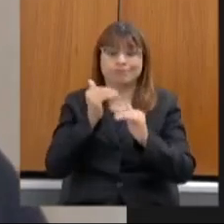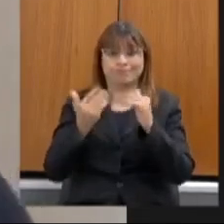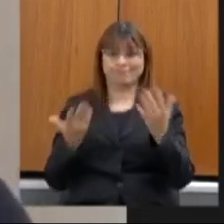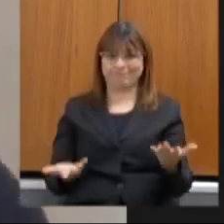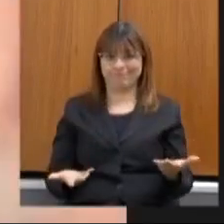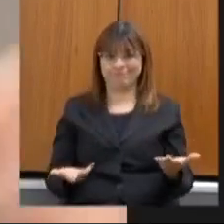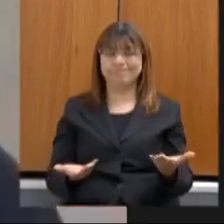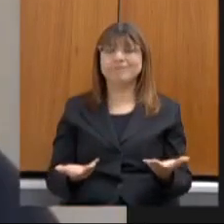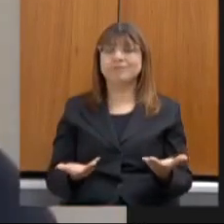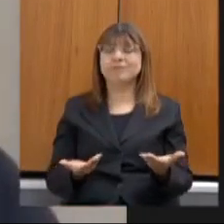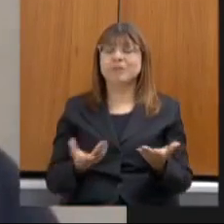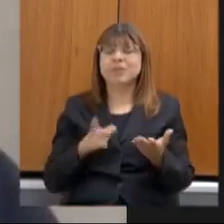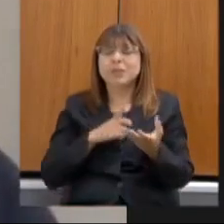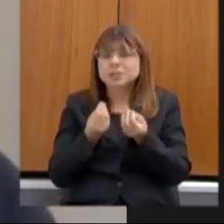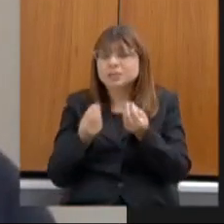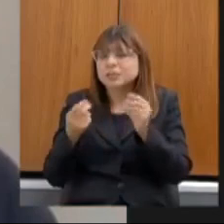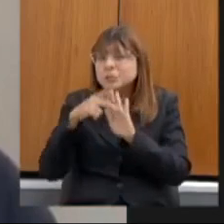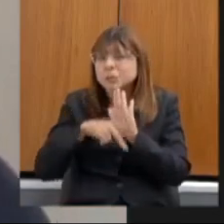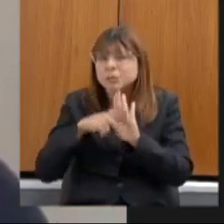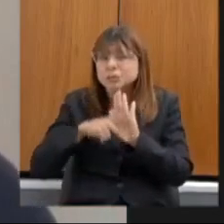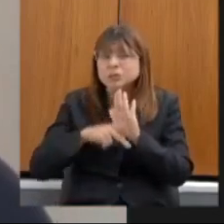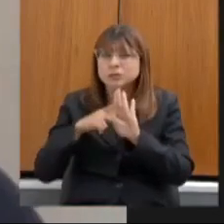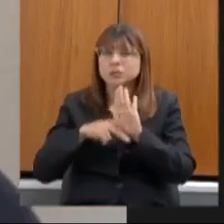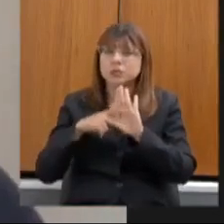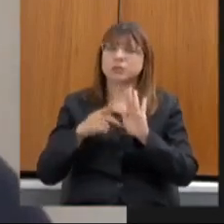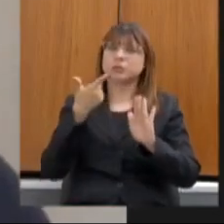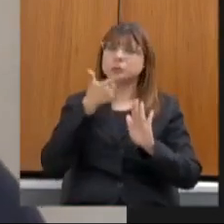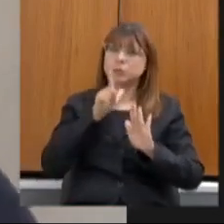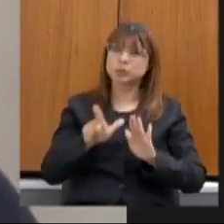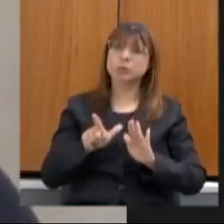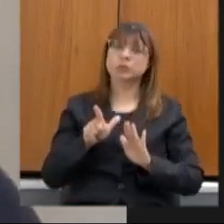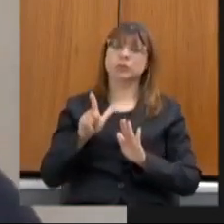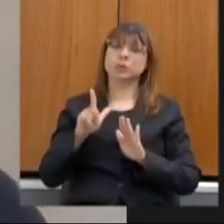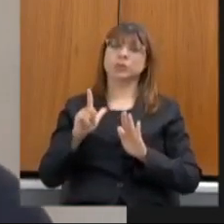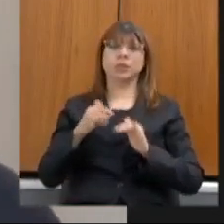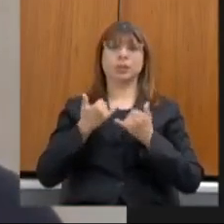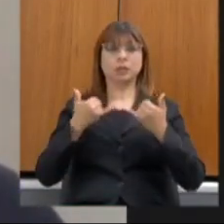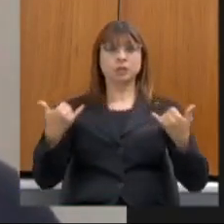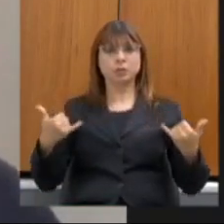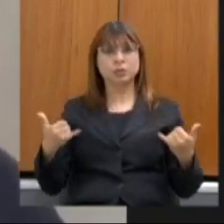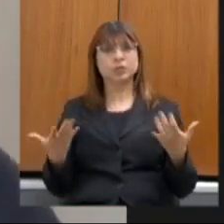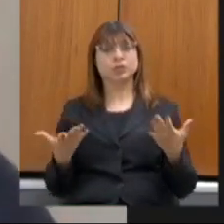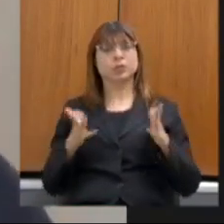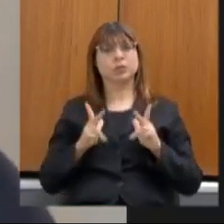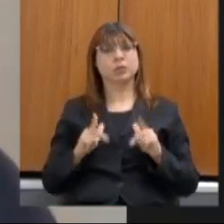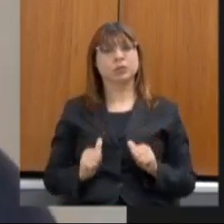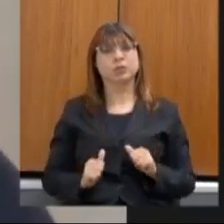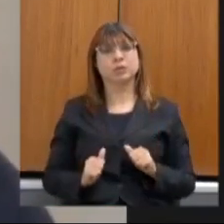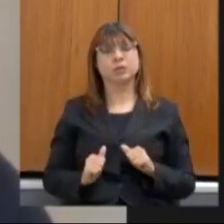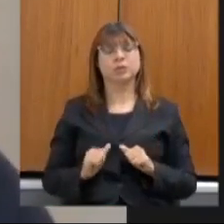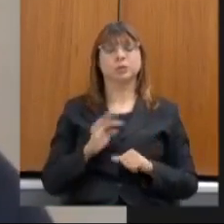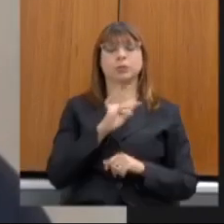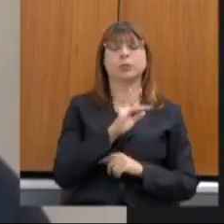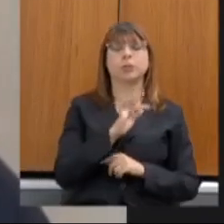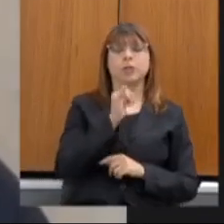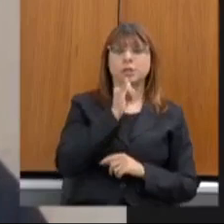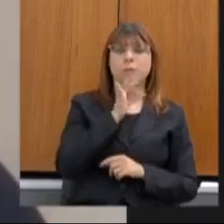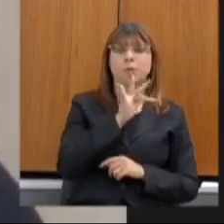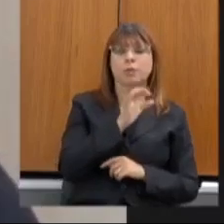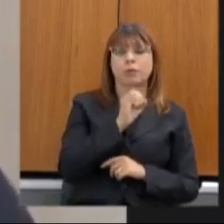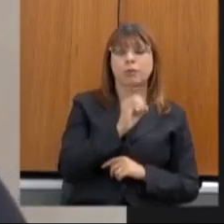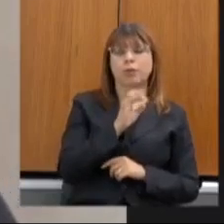quantos projetos nós temos aí para poder gerar energia limpa é projetos fotovoltaicos aqui para região do norte de Minas